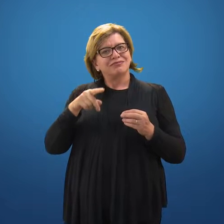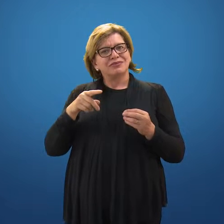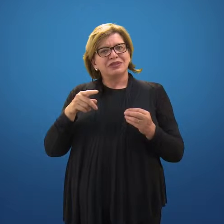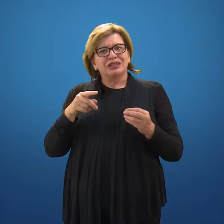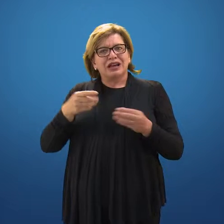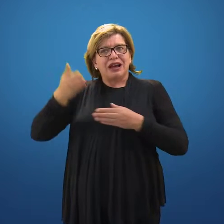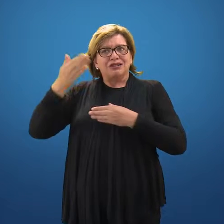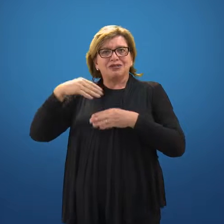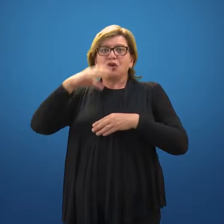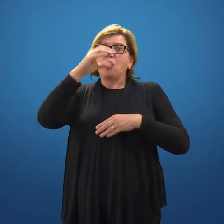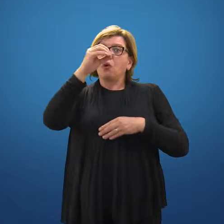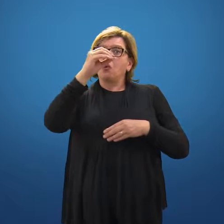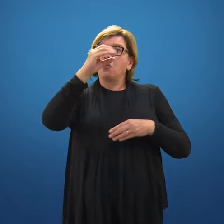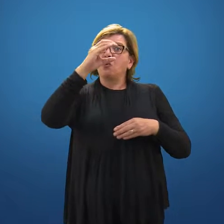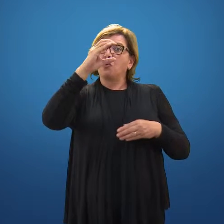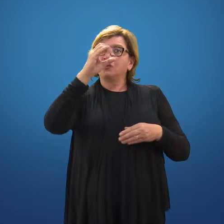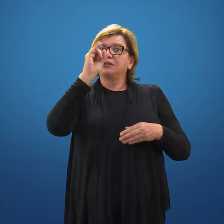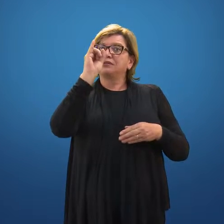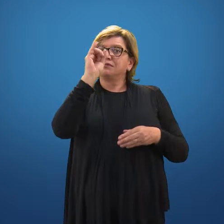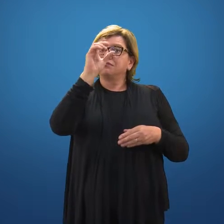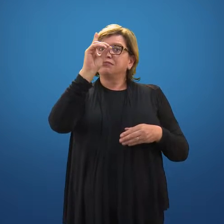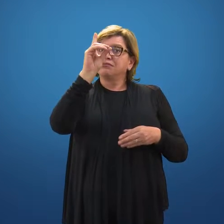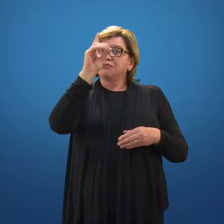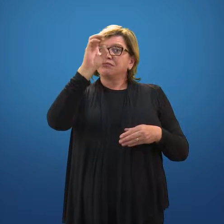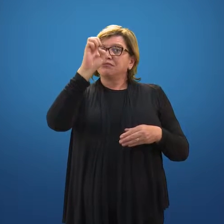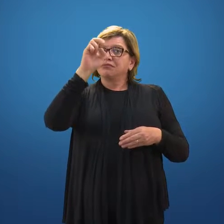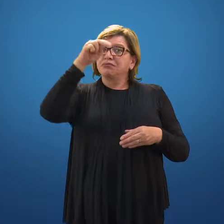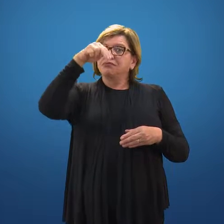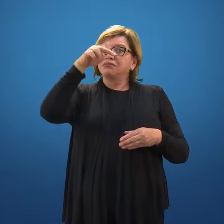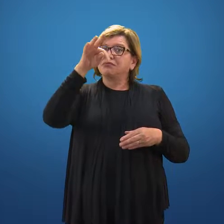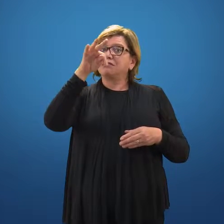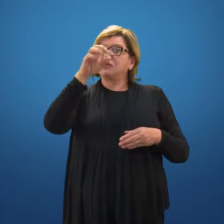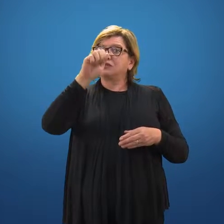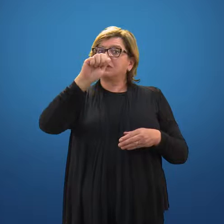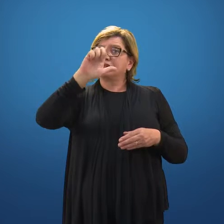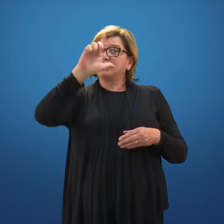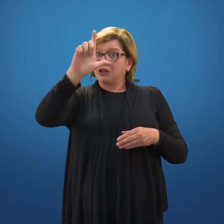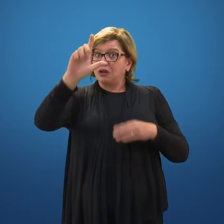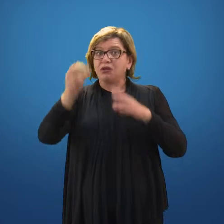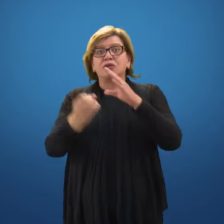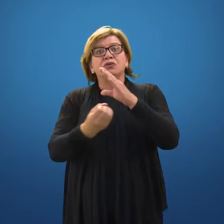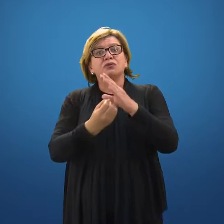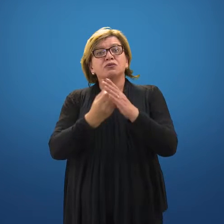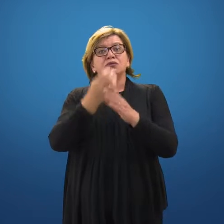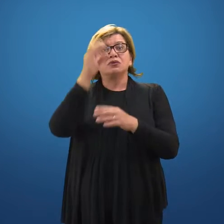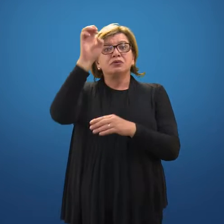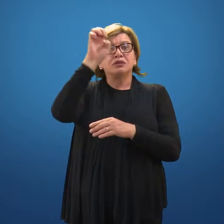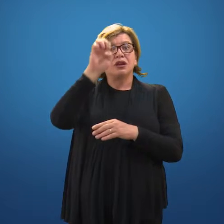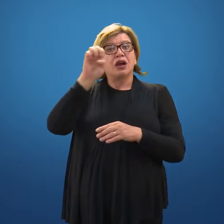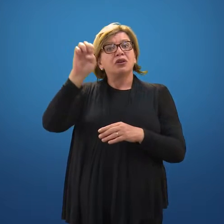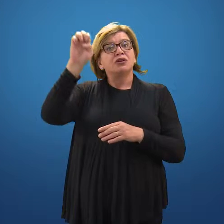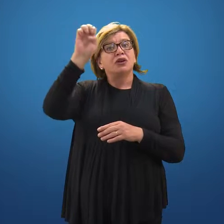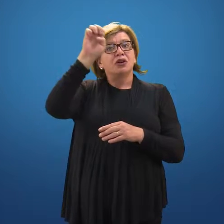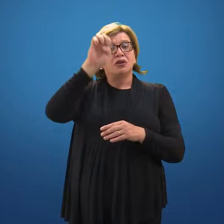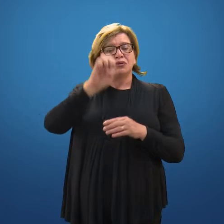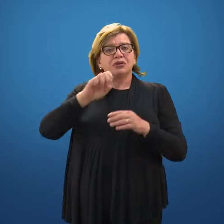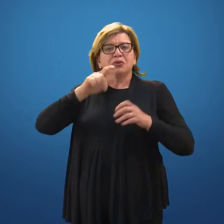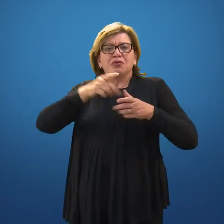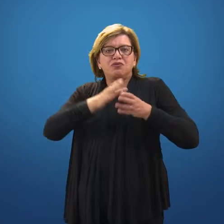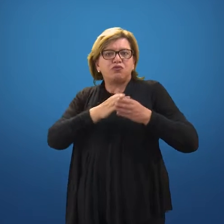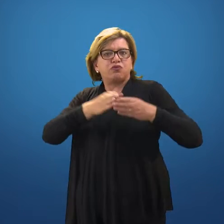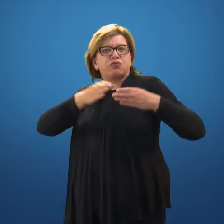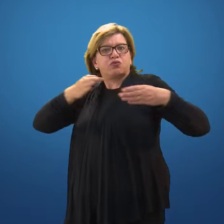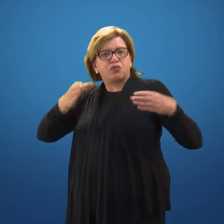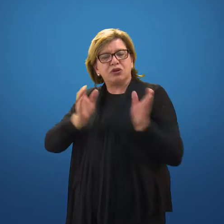moderna ocidental, que surgiu ali na Europa, com alguns marcos como a expansão